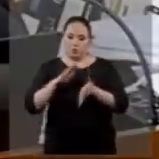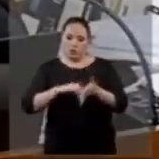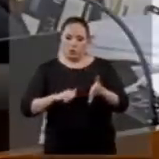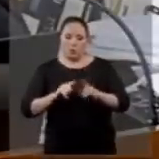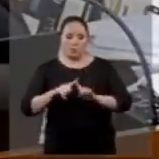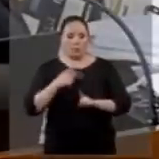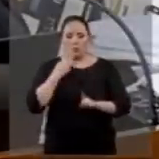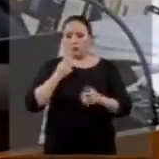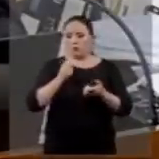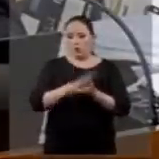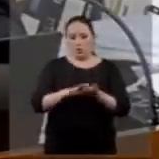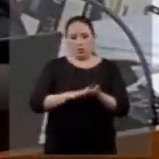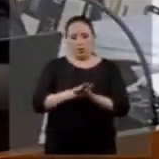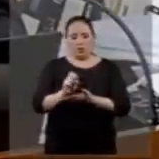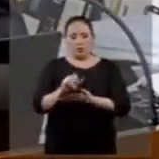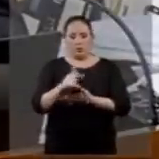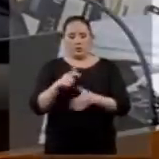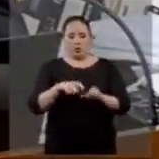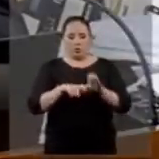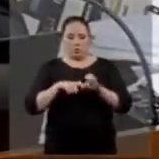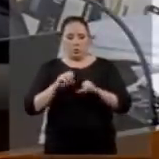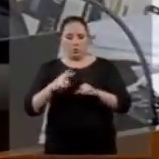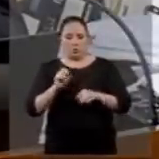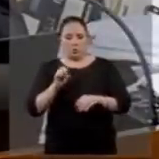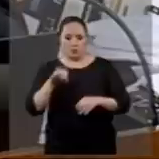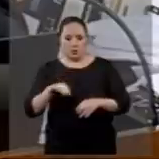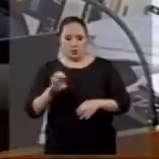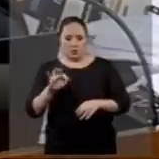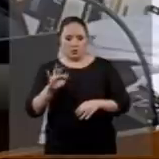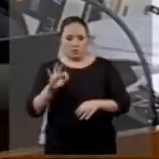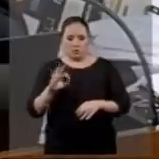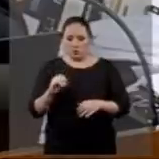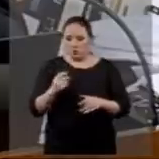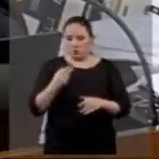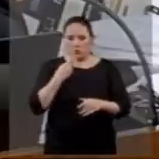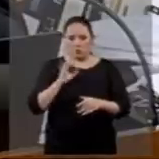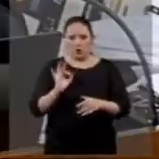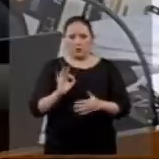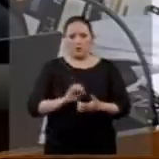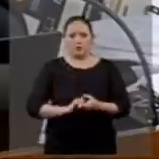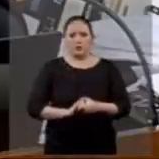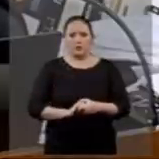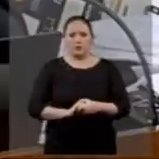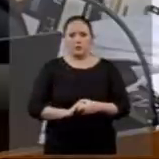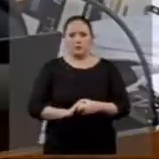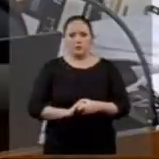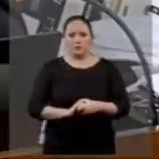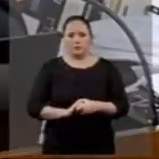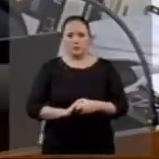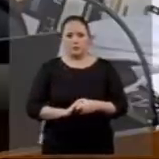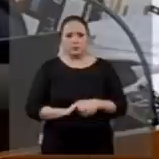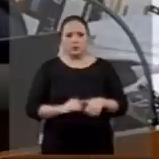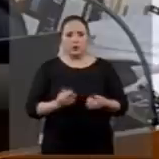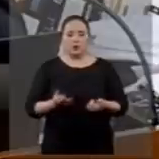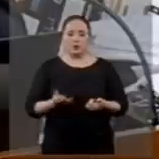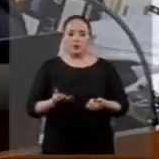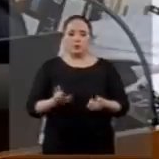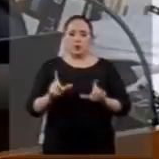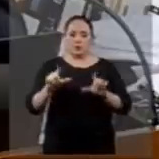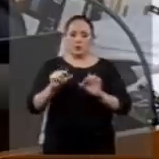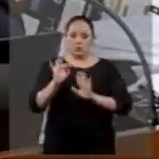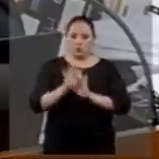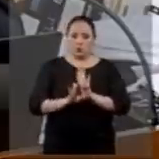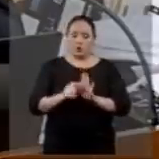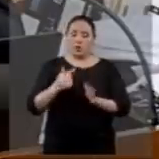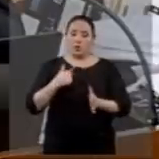efeito suspensivo, nem sem efeito. Então, eu só verto aqui, ao invés de reduzir o texto, dou a